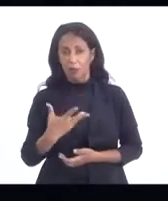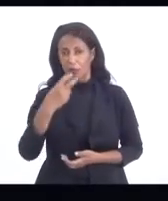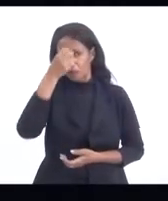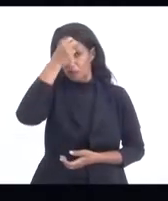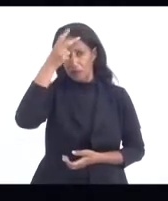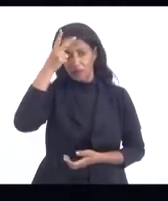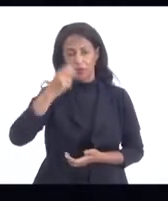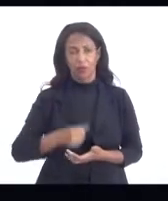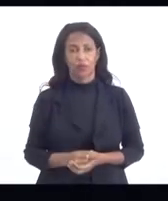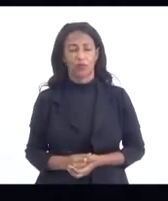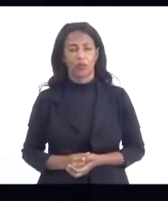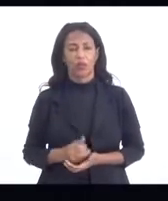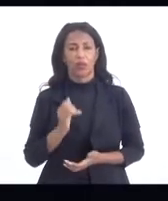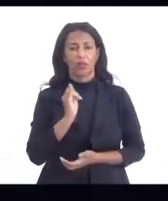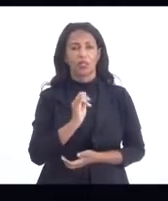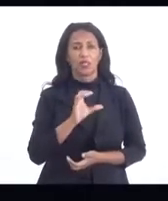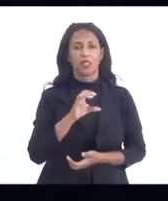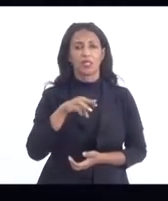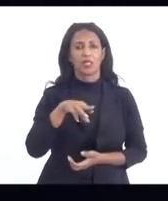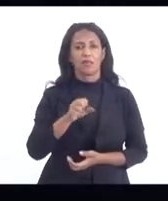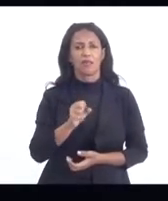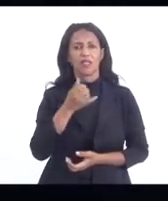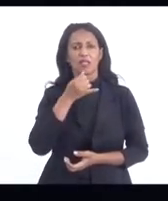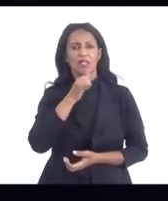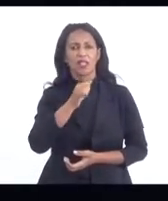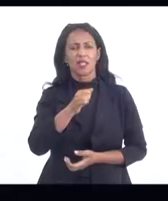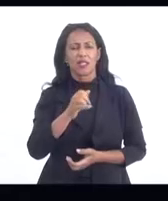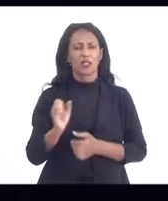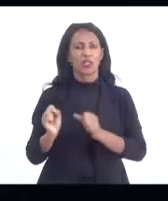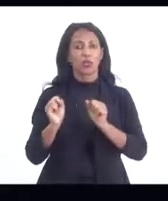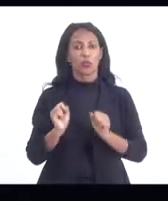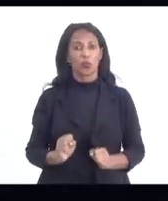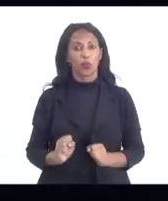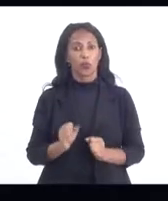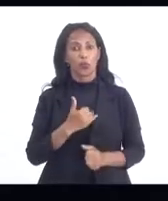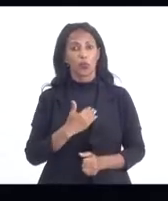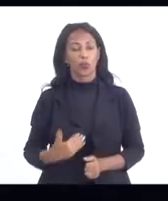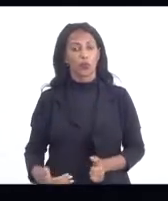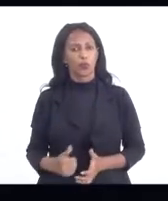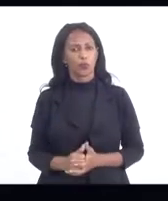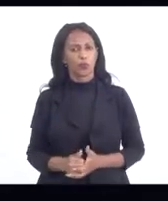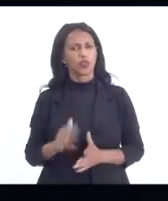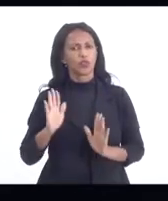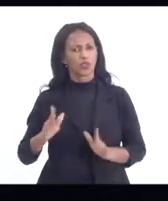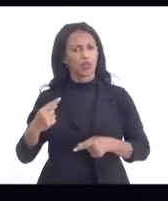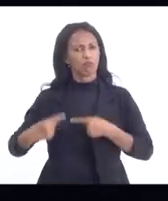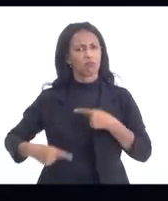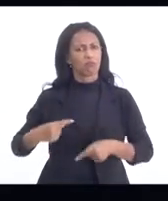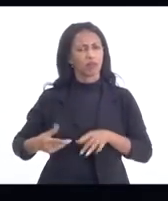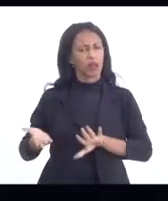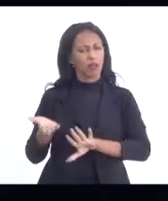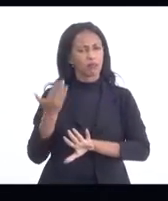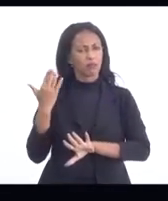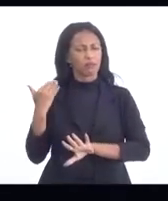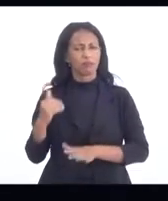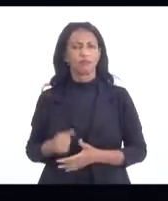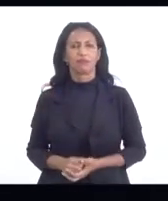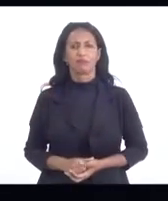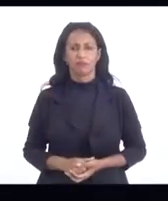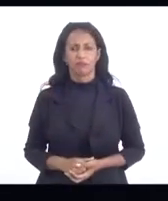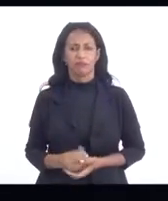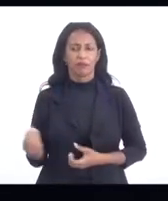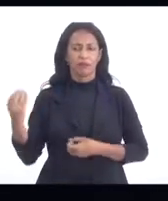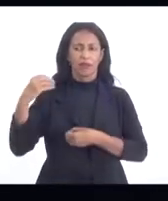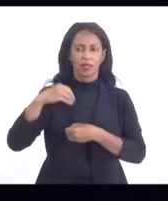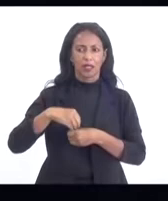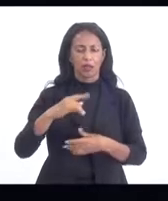prefeituras, que é a do ICMS, da energia, do poder público. Isso aí já foi discutido há um tempo atrás. Dentro